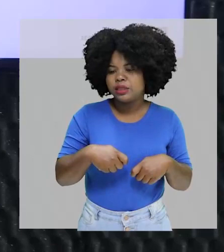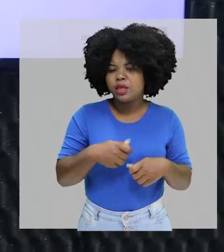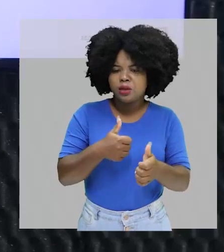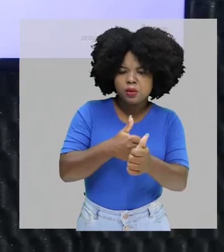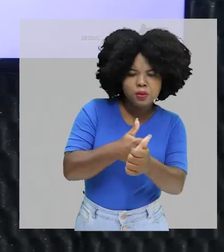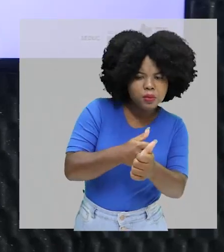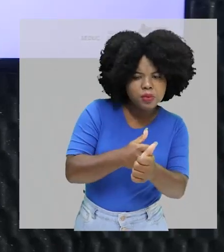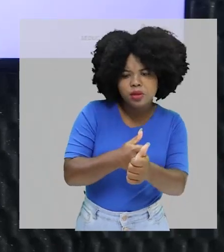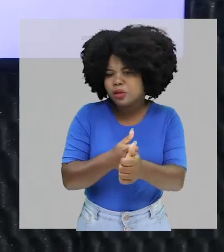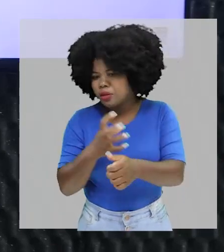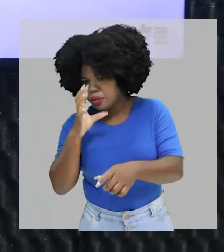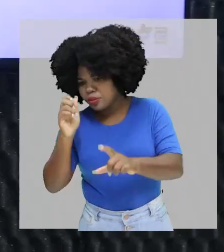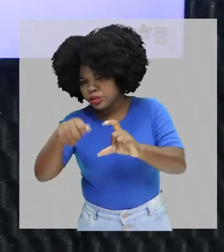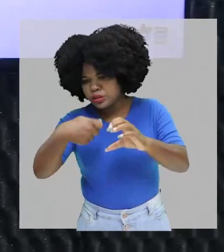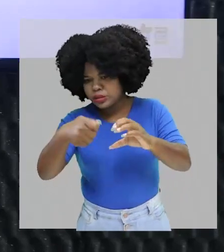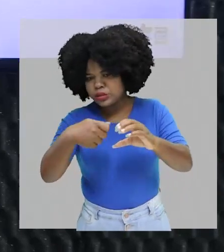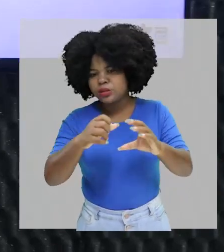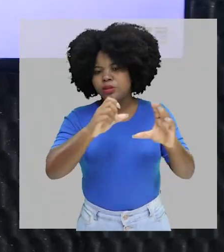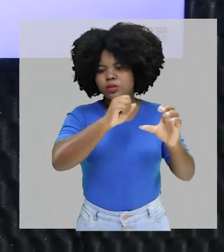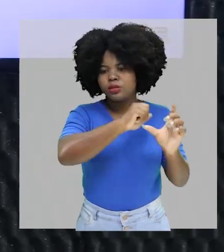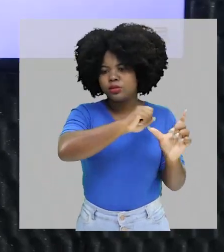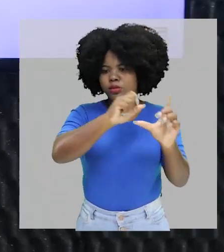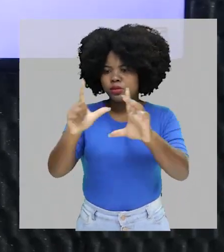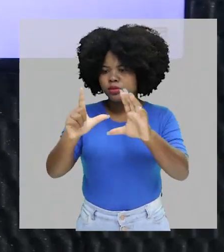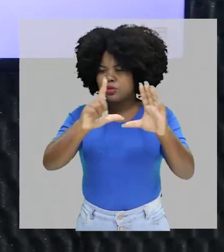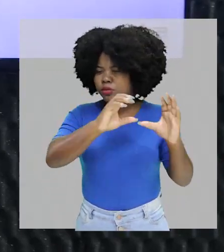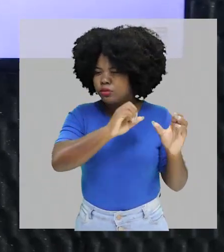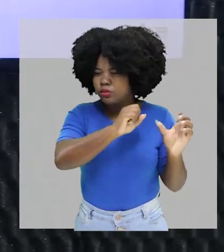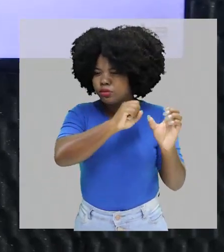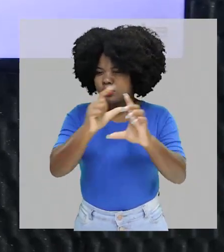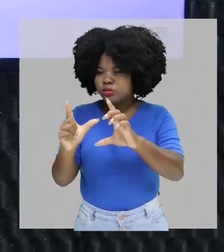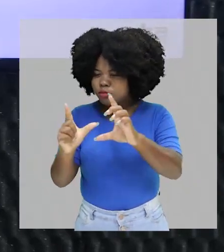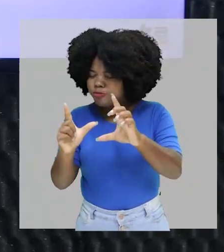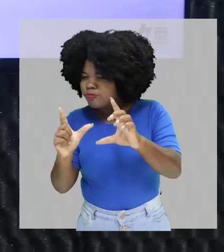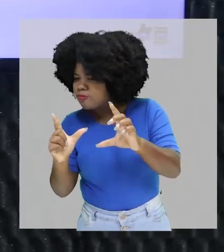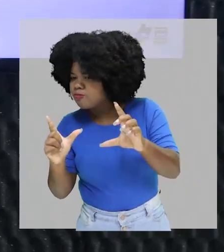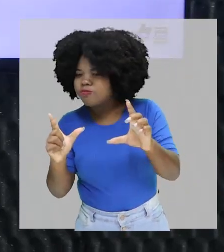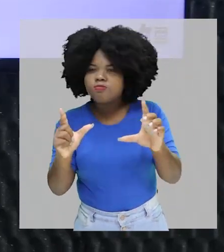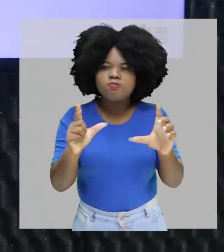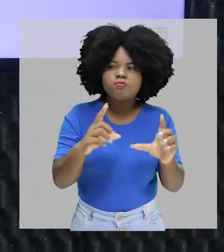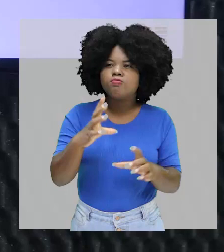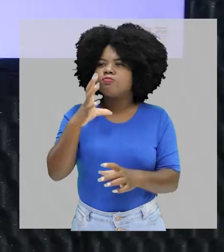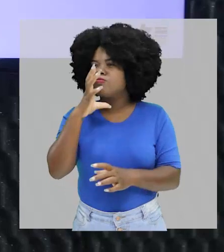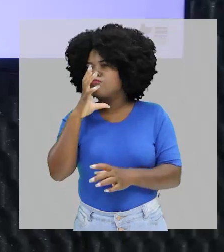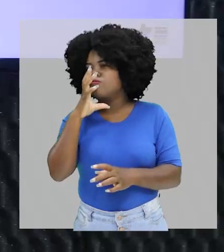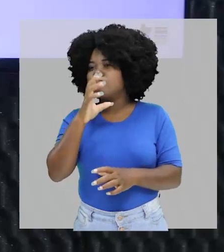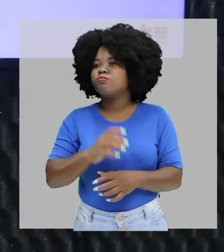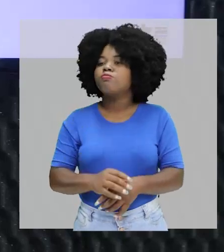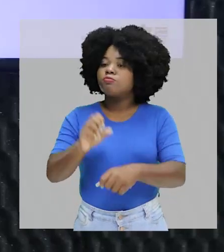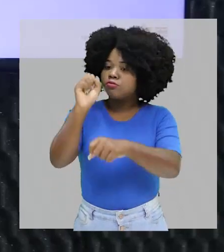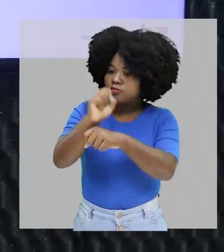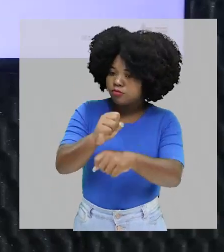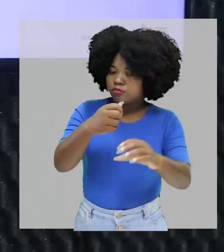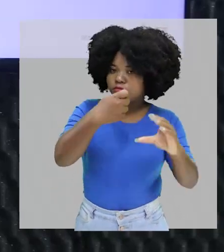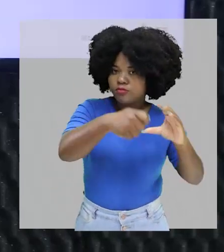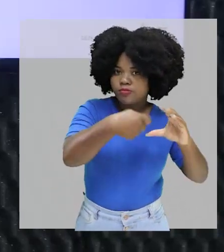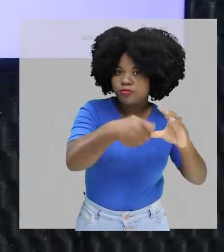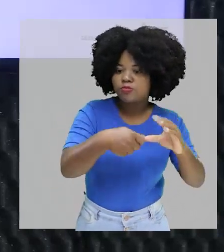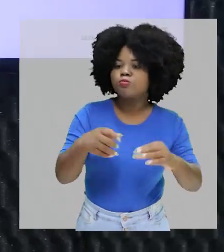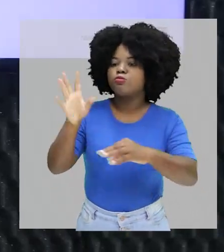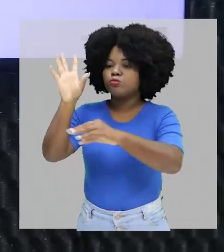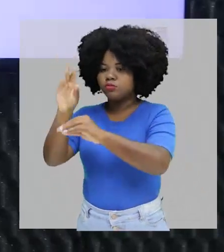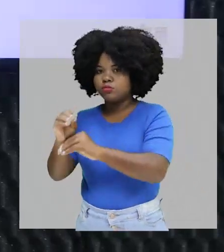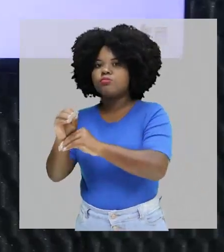vídeo, aquele gráfico, aquela tabela que chamar a sua atenção ou aquela questão, você vai printar a tela, passar